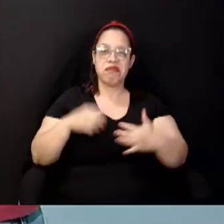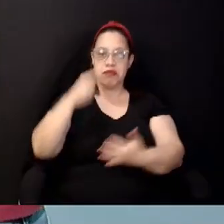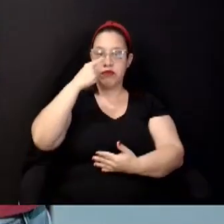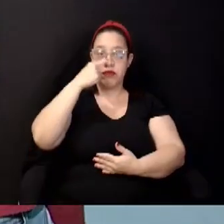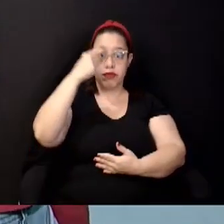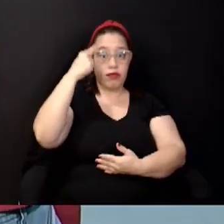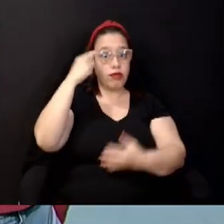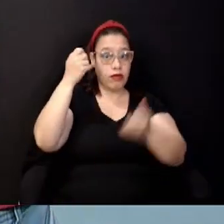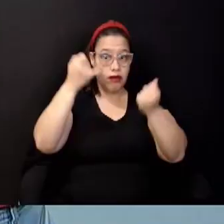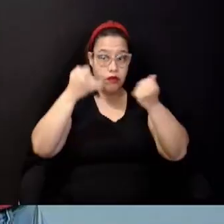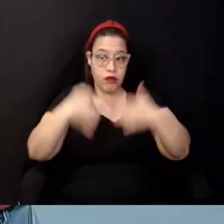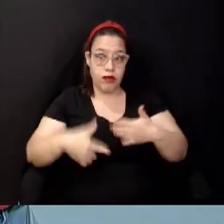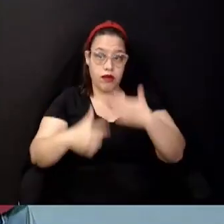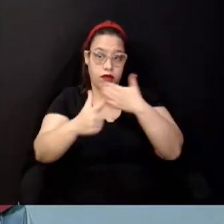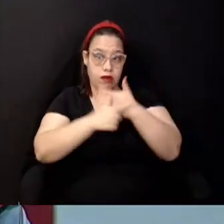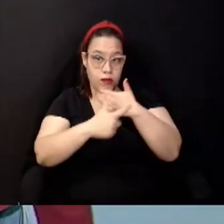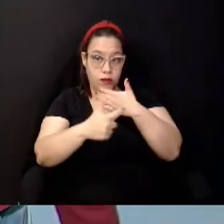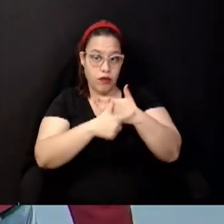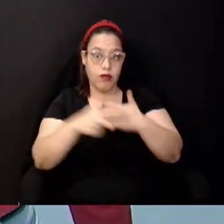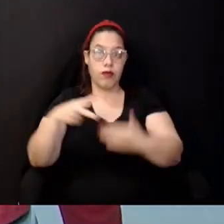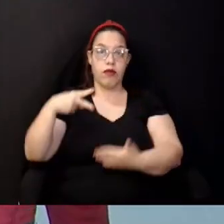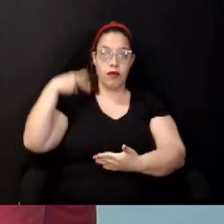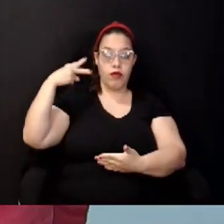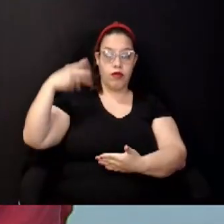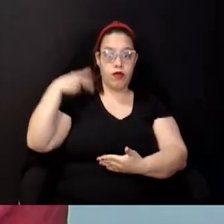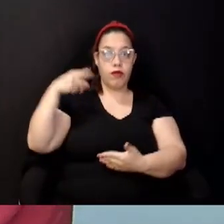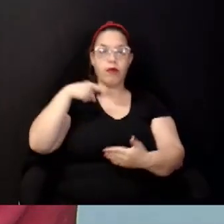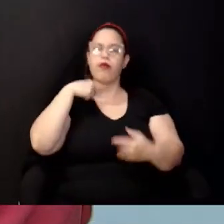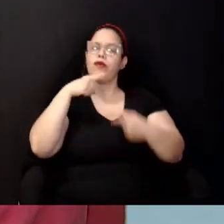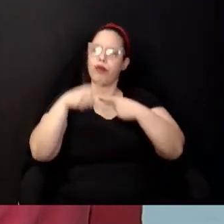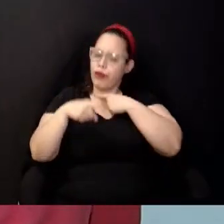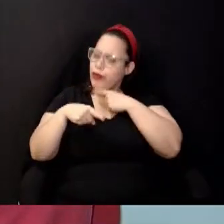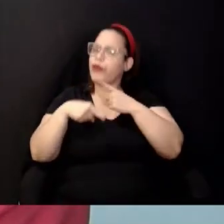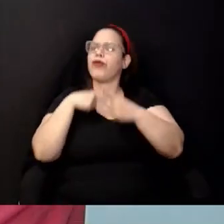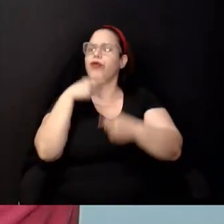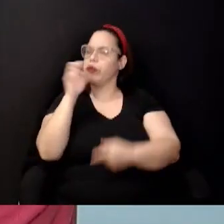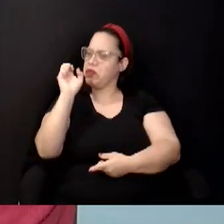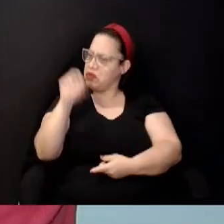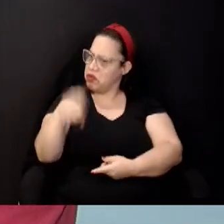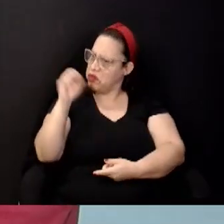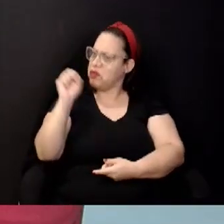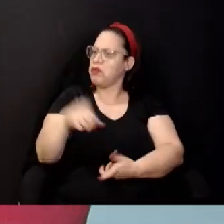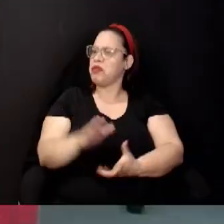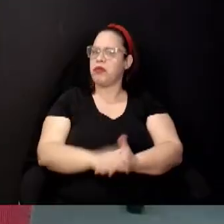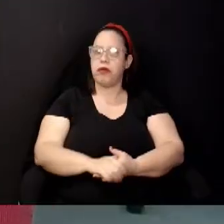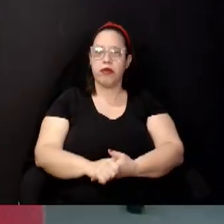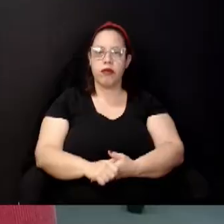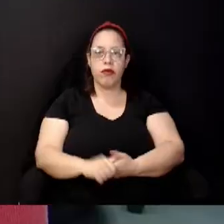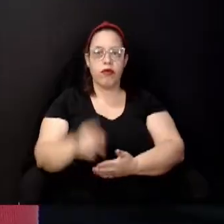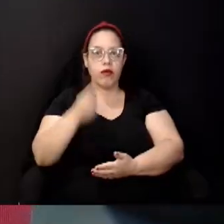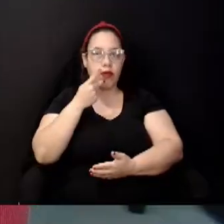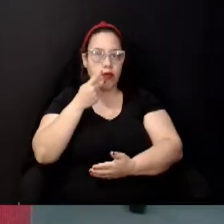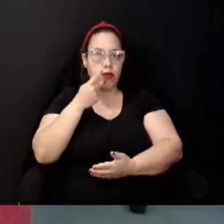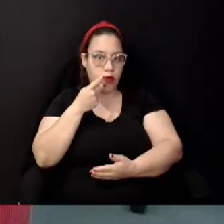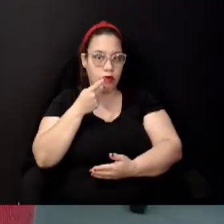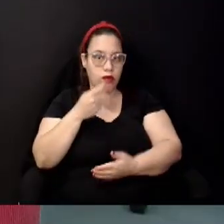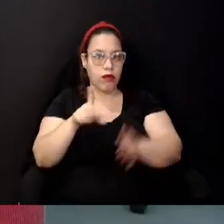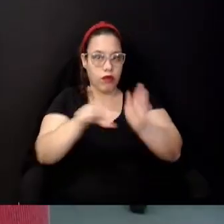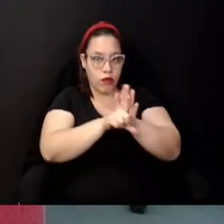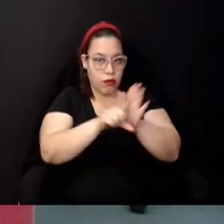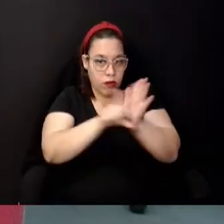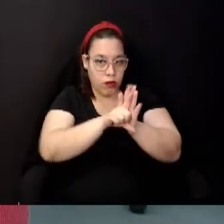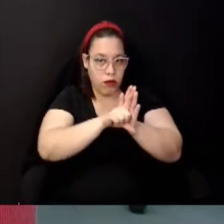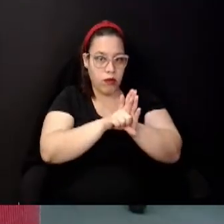papel de um vereador e tirou muitas dúvidas da garotada. A gente falou desde as leis, com relação a